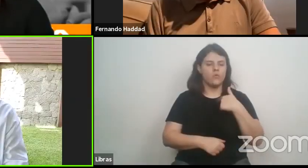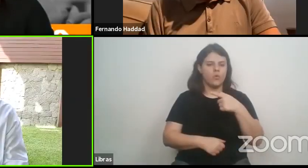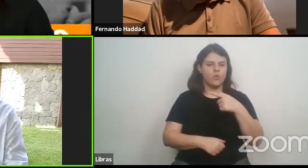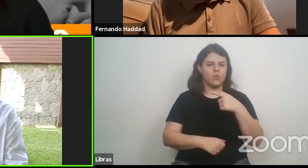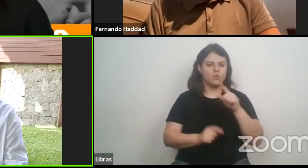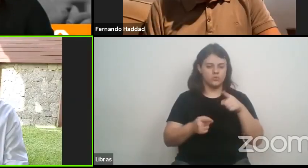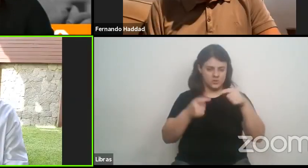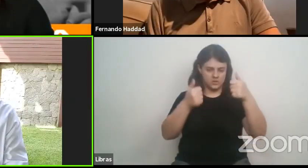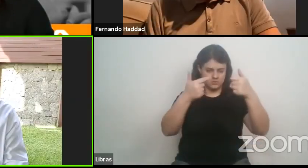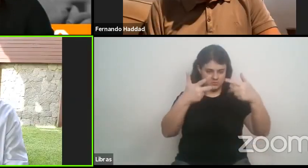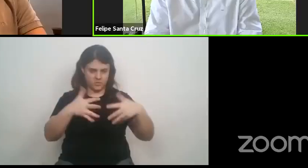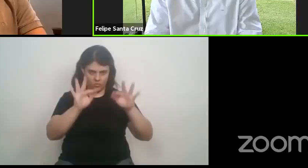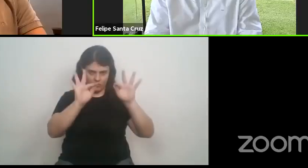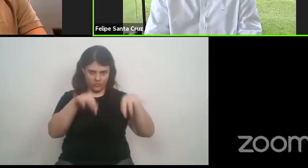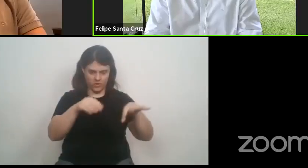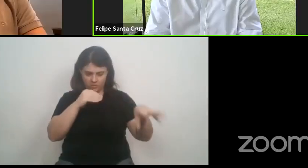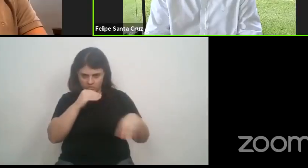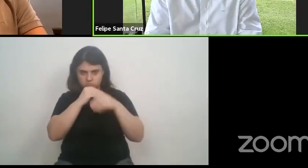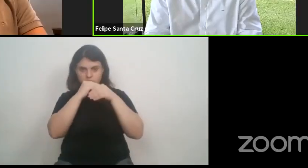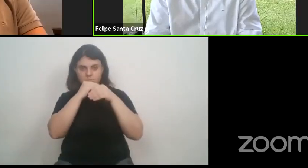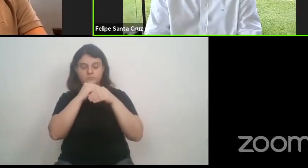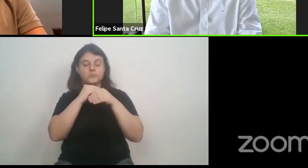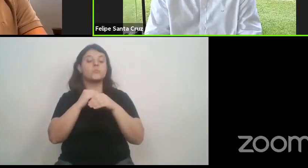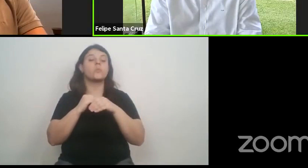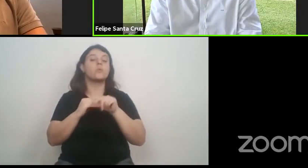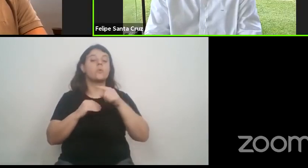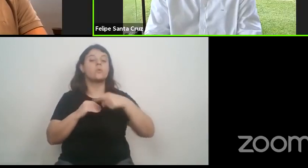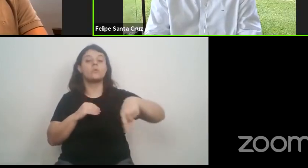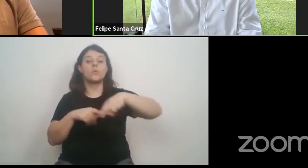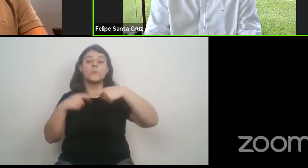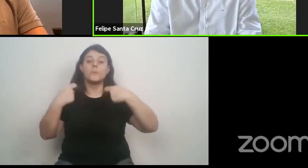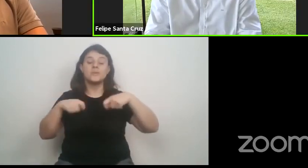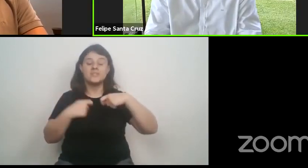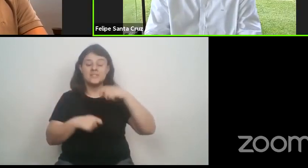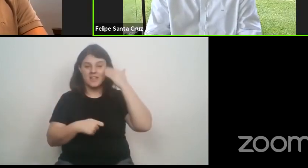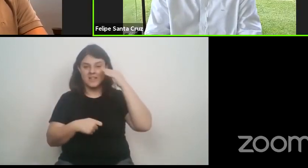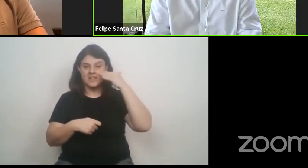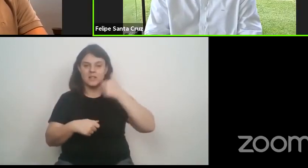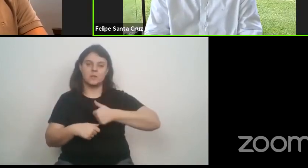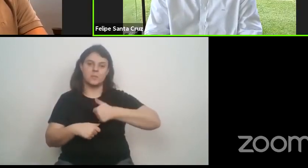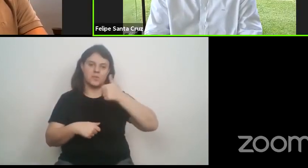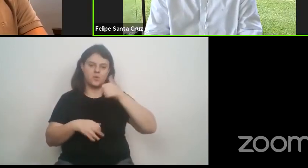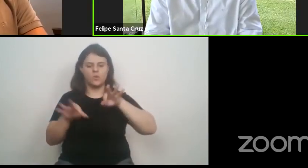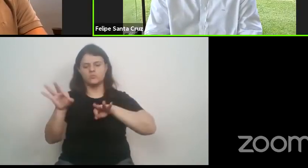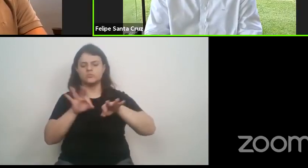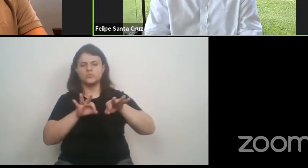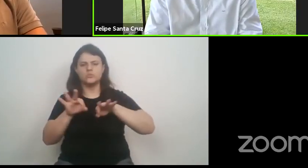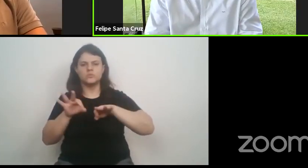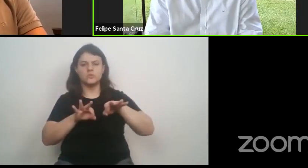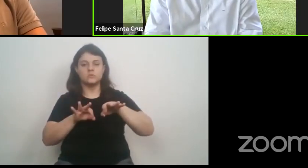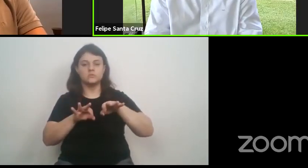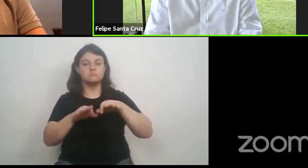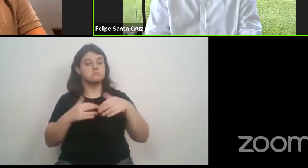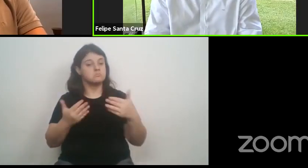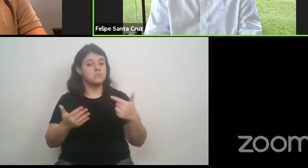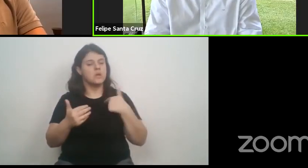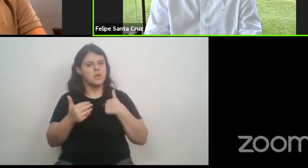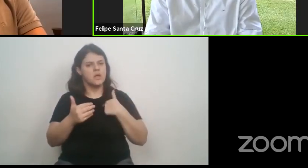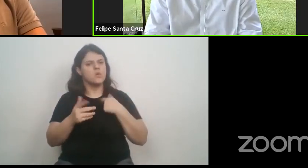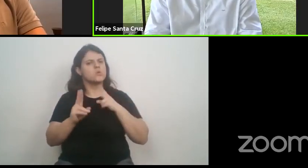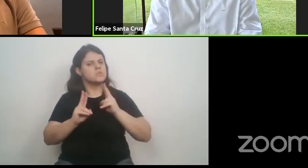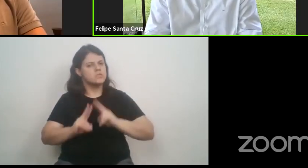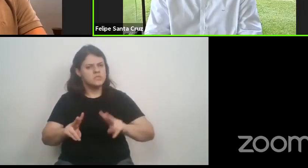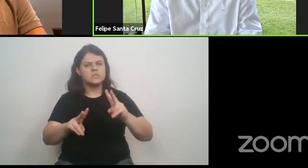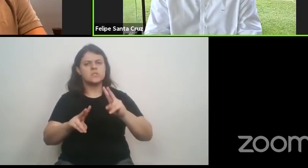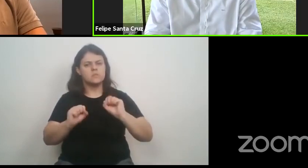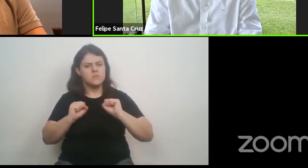final e dizer que nós precisamos compreender melhor esse projeto. Eu defendo, sim, que nós